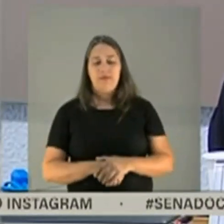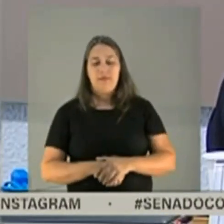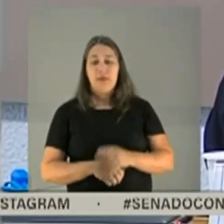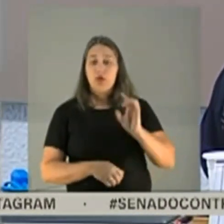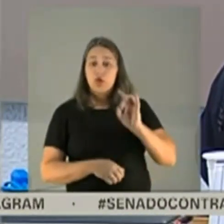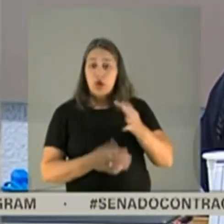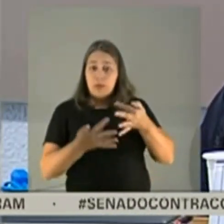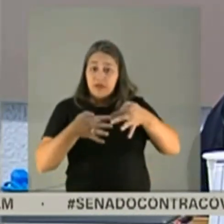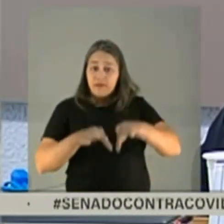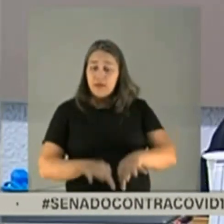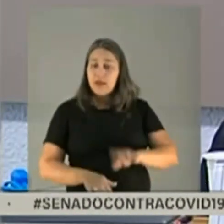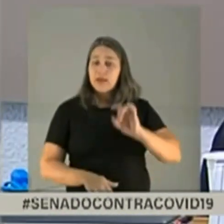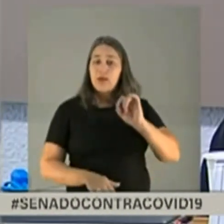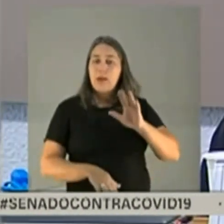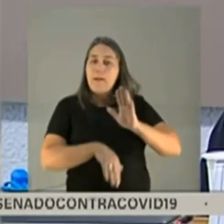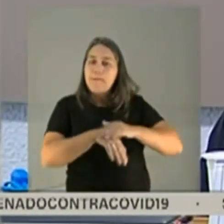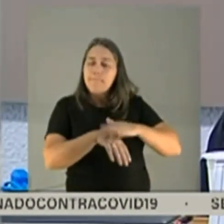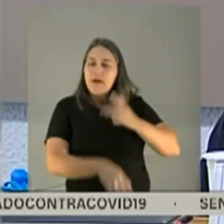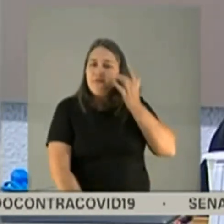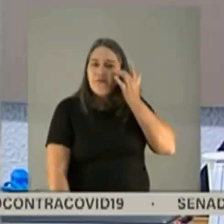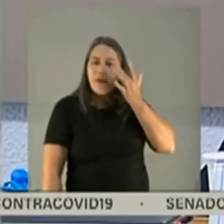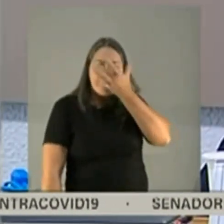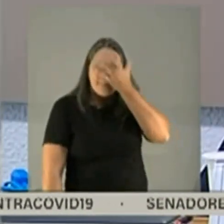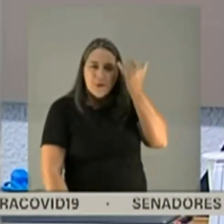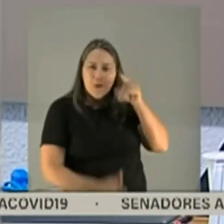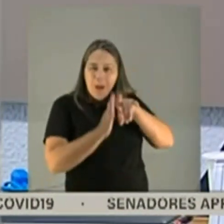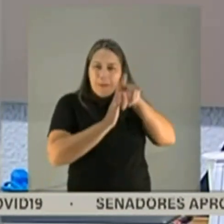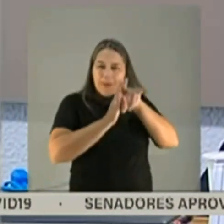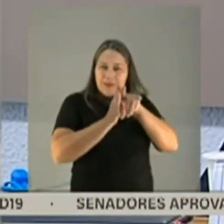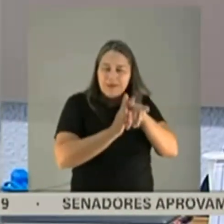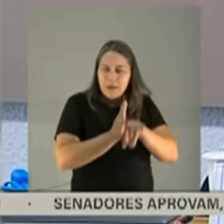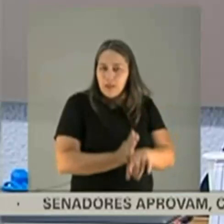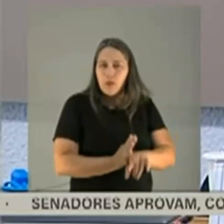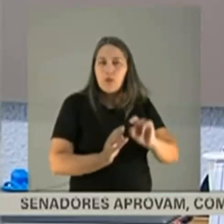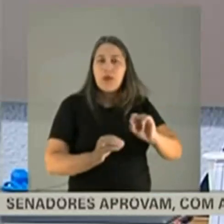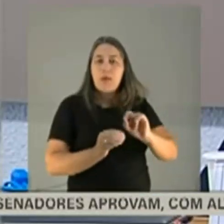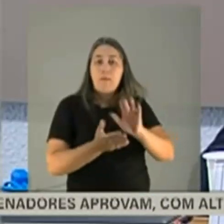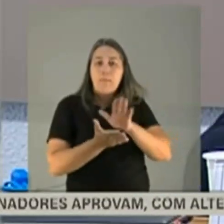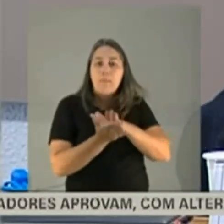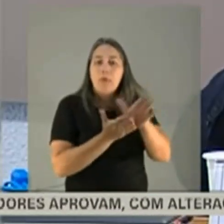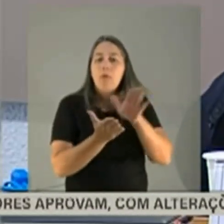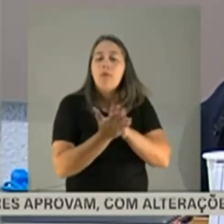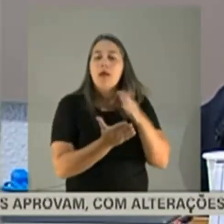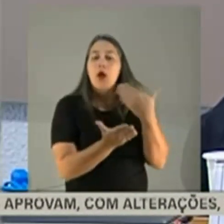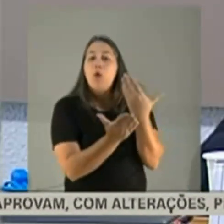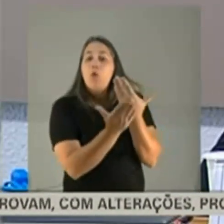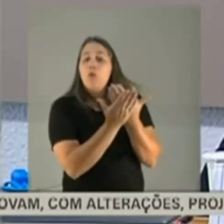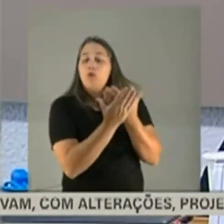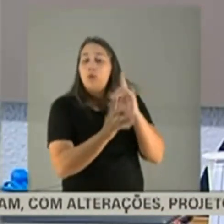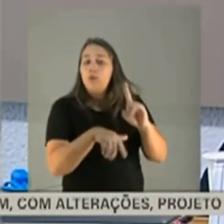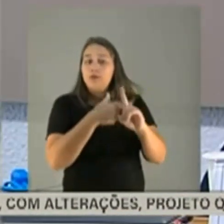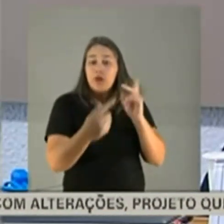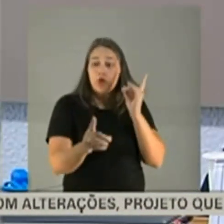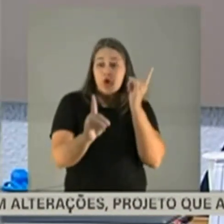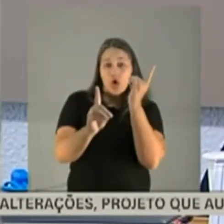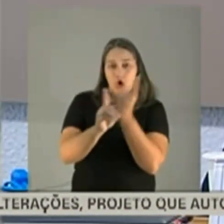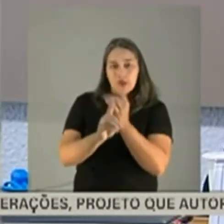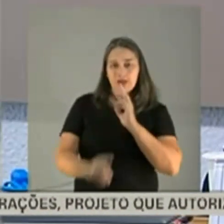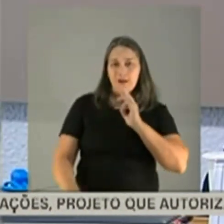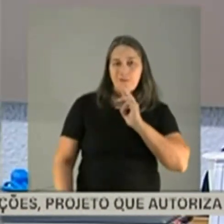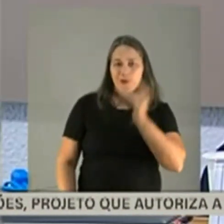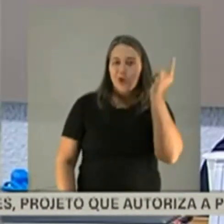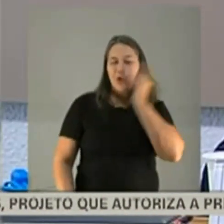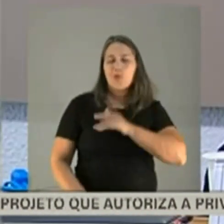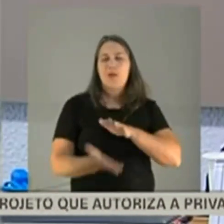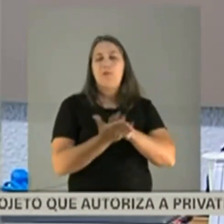para concluir, era mais fácil você, como pesquisador, publicar um estudo positivo. Você acha um resultado, você consegue publicar.